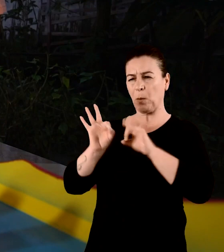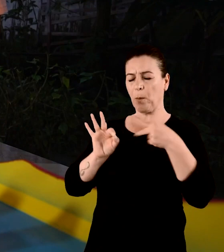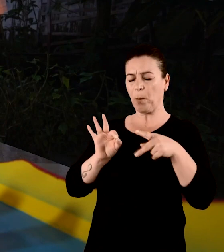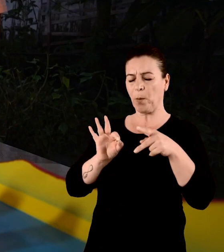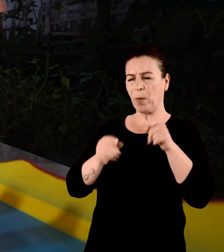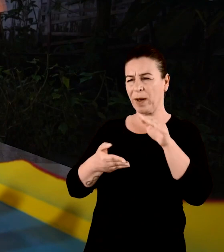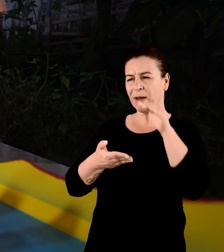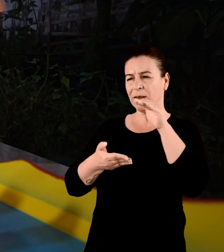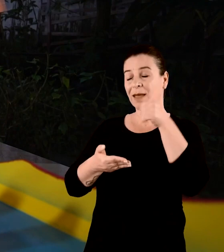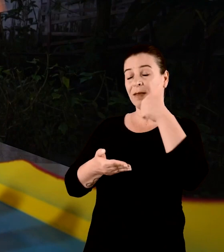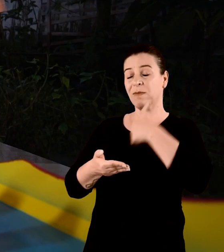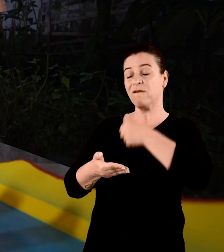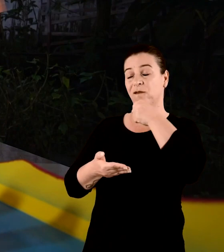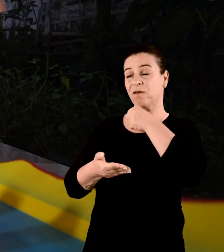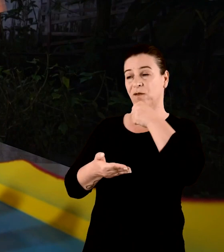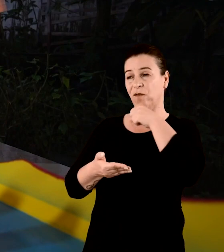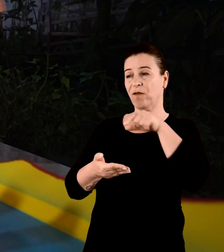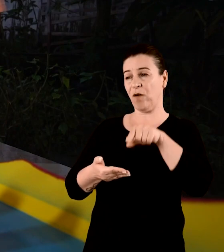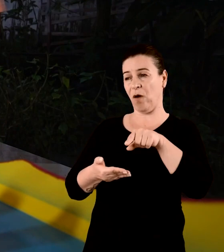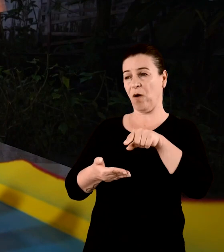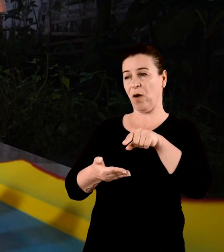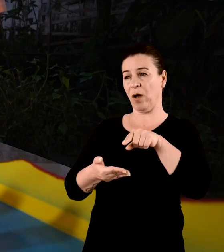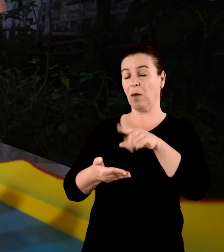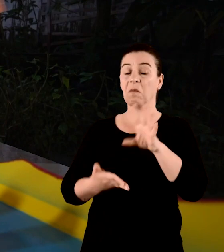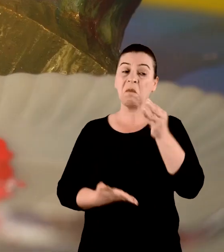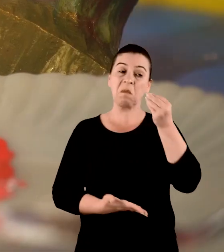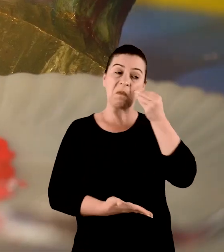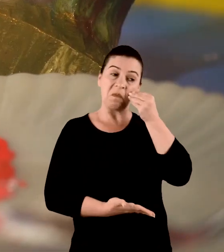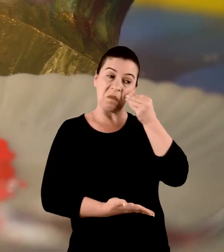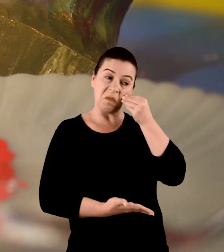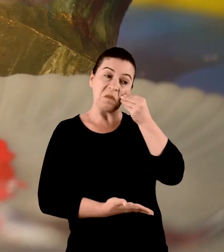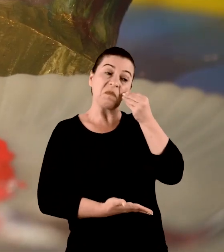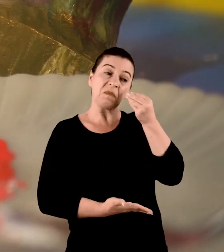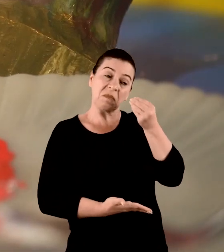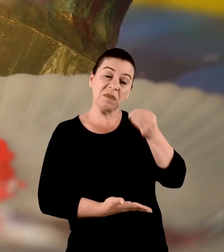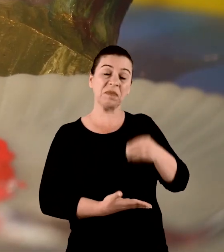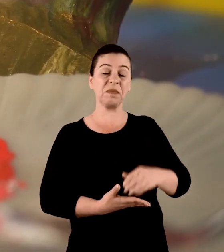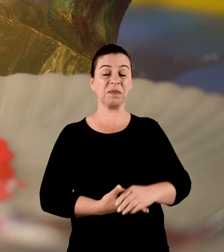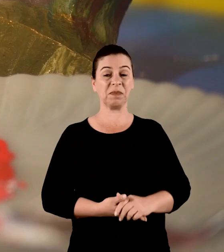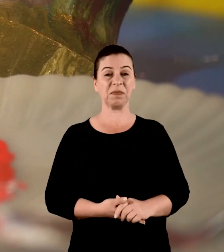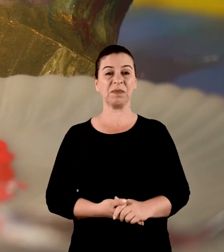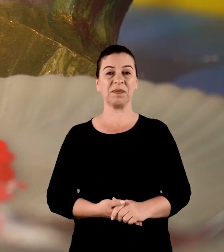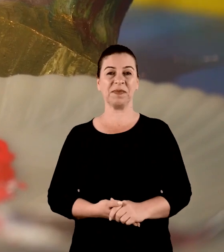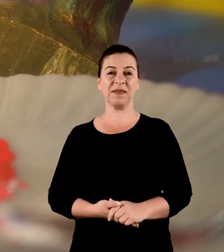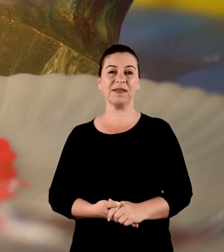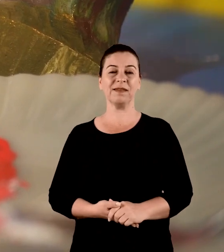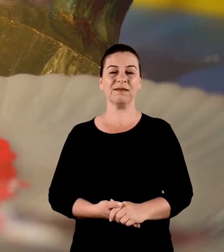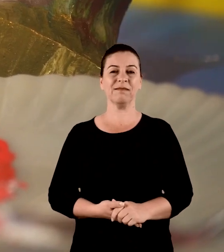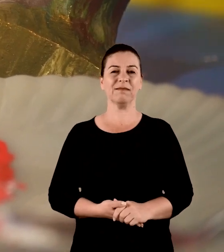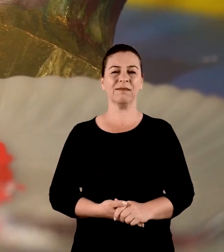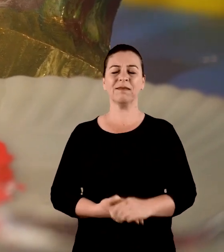Você pode arrumar ele da minha avó. Vou tentar arrumar.